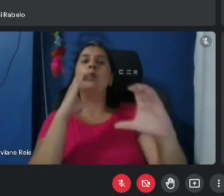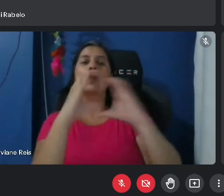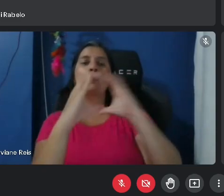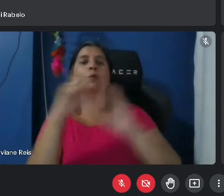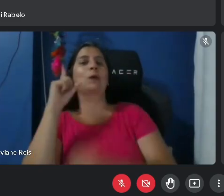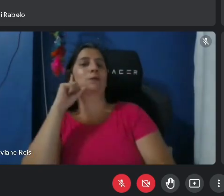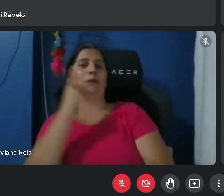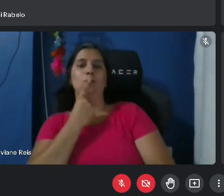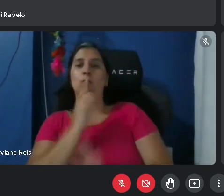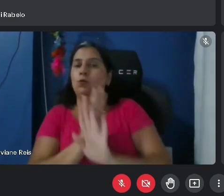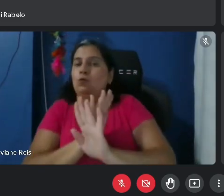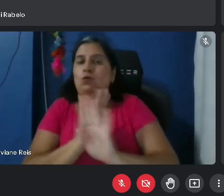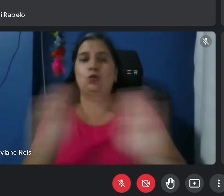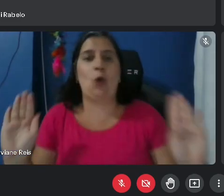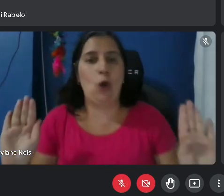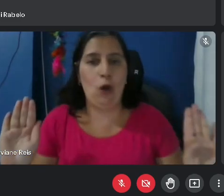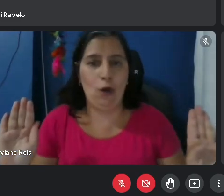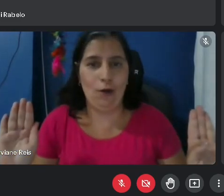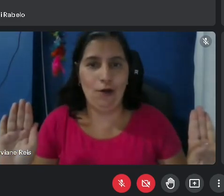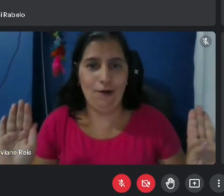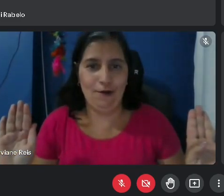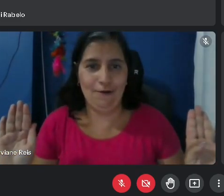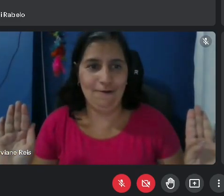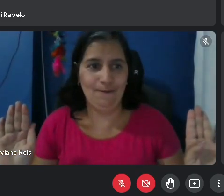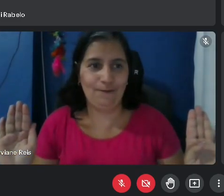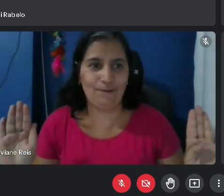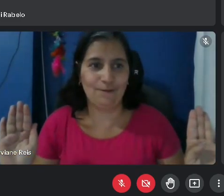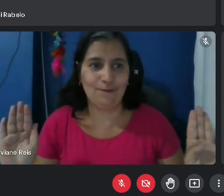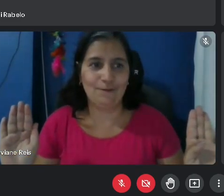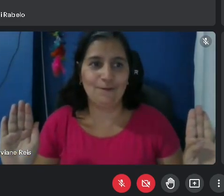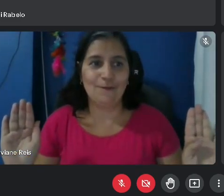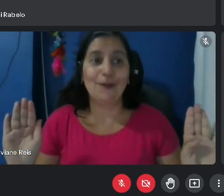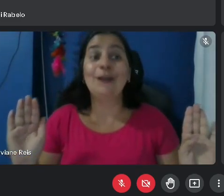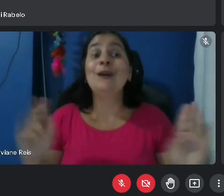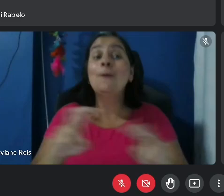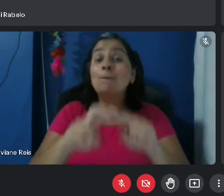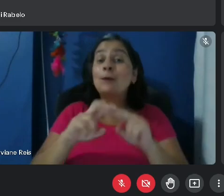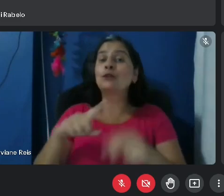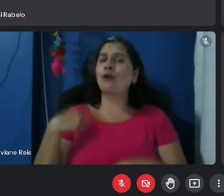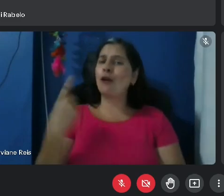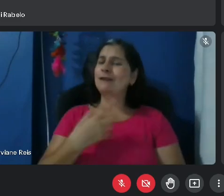ser respeitada. A lei é a comunicação dos surdos, é só isso.